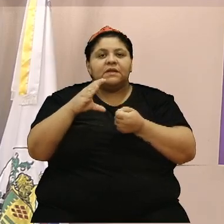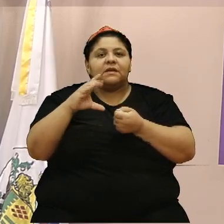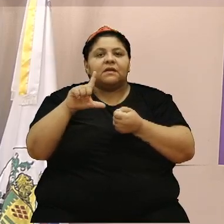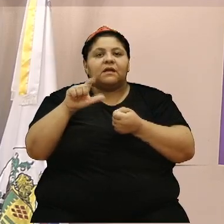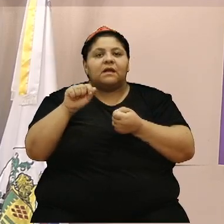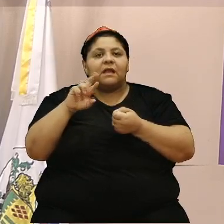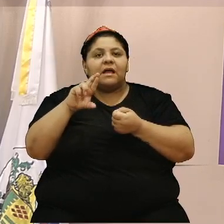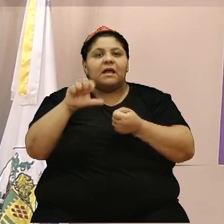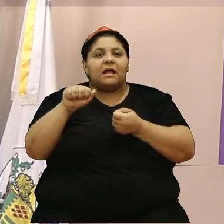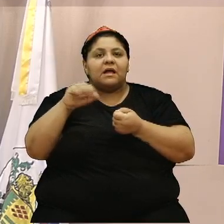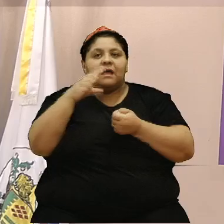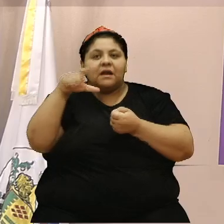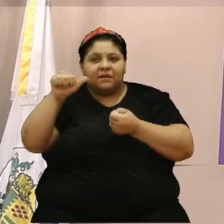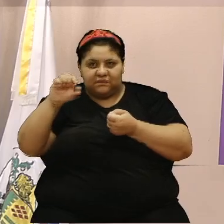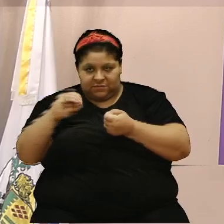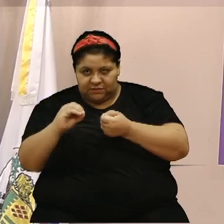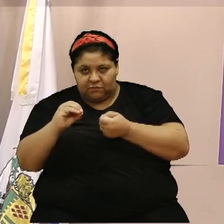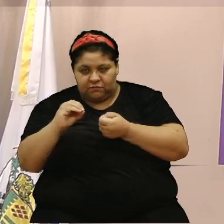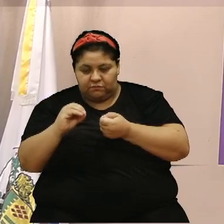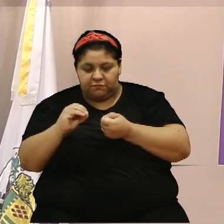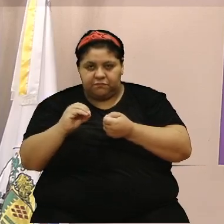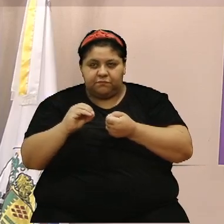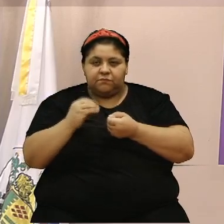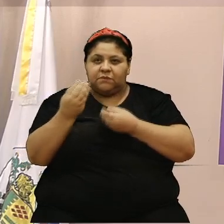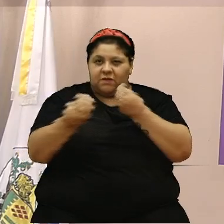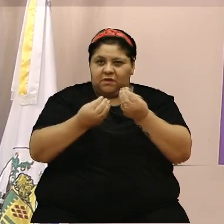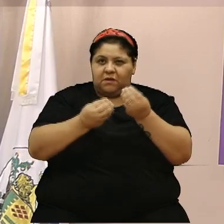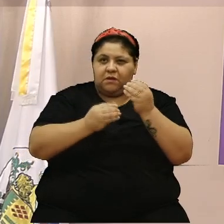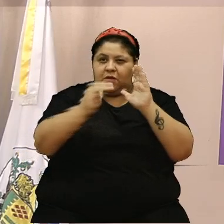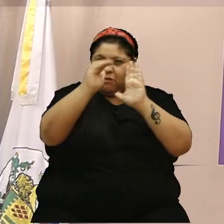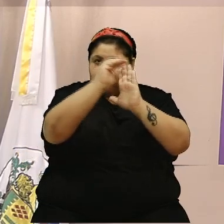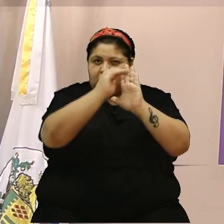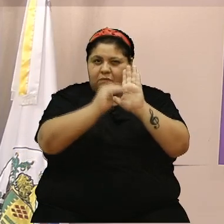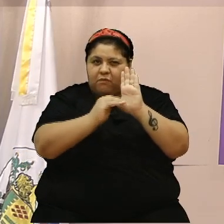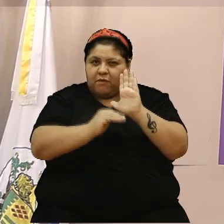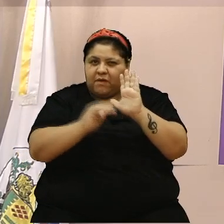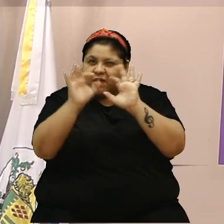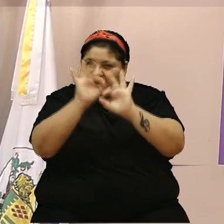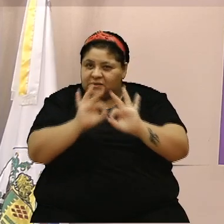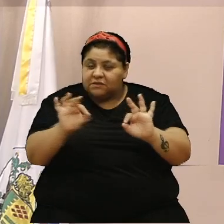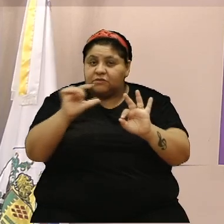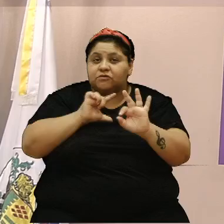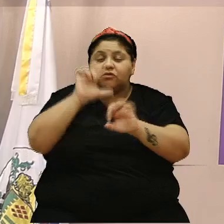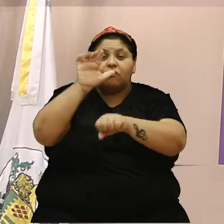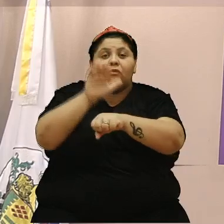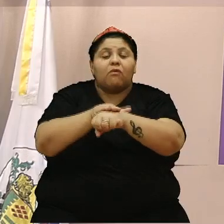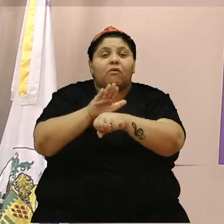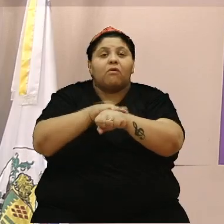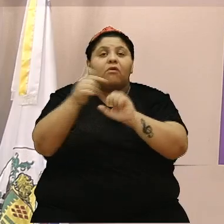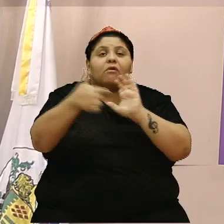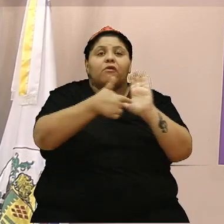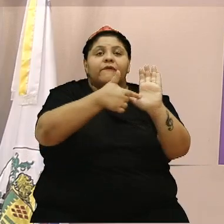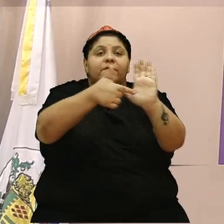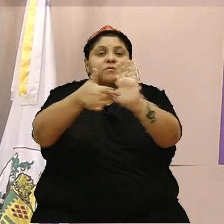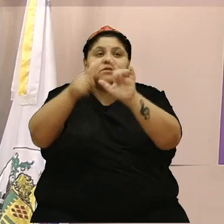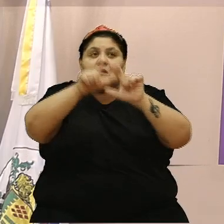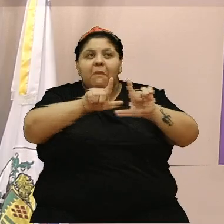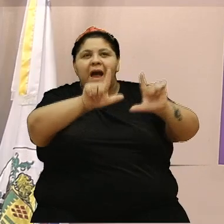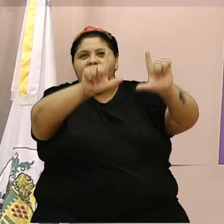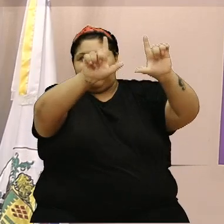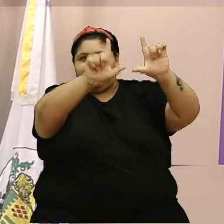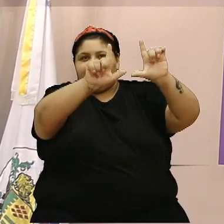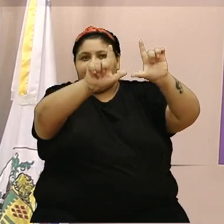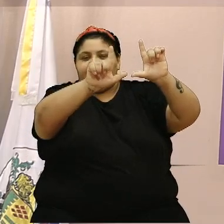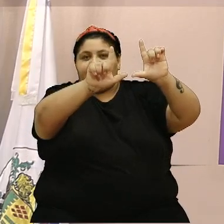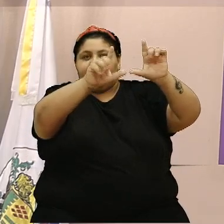seus contadores, mas quem faz a declaração, o programa é muito intuitivo, é muito simples, vai ter um momento em que vai aparecer uma aba que